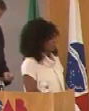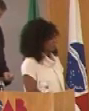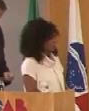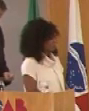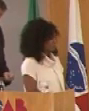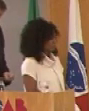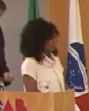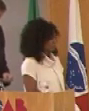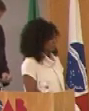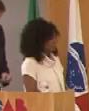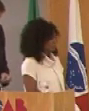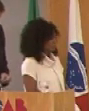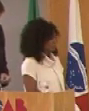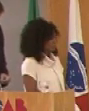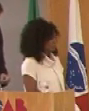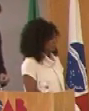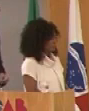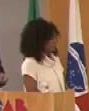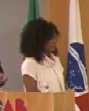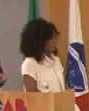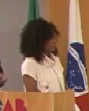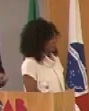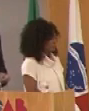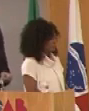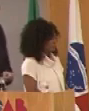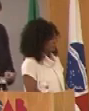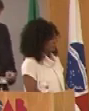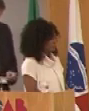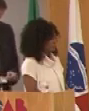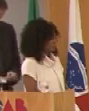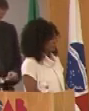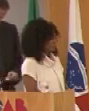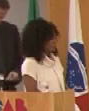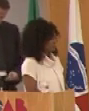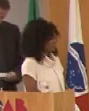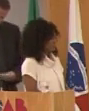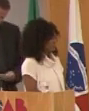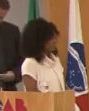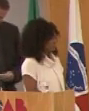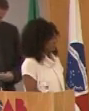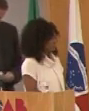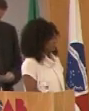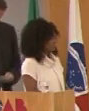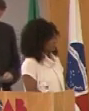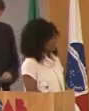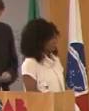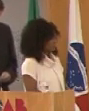projetos que aumentam penas, como se nós já não tivéssemos uma população carcerária